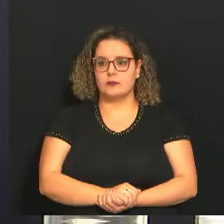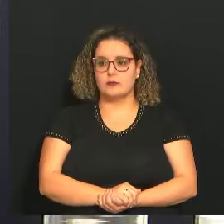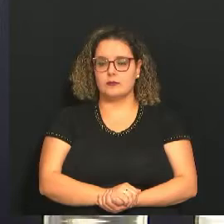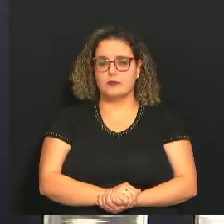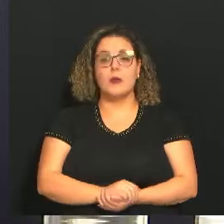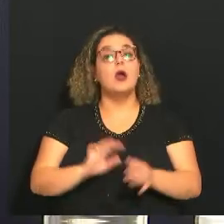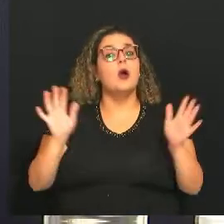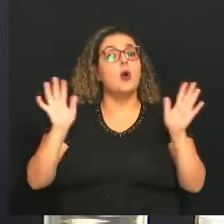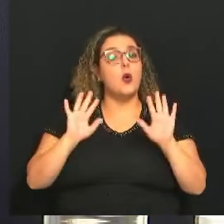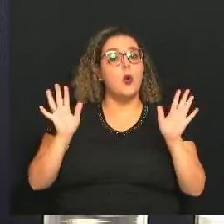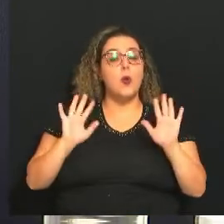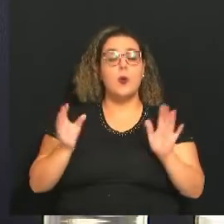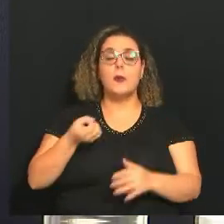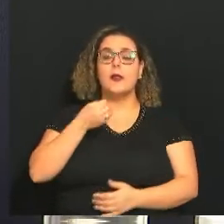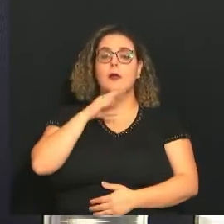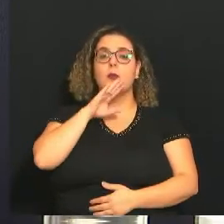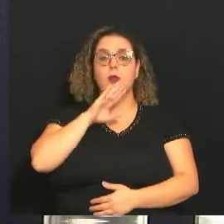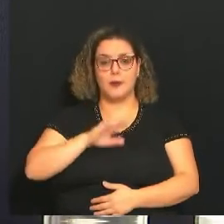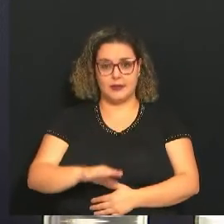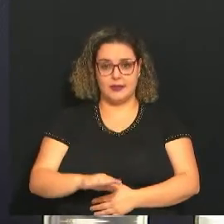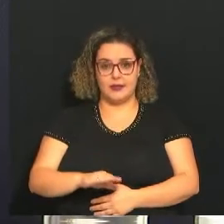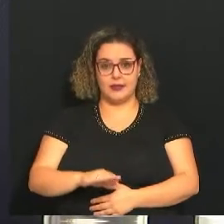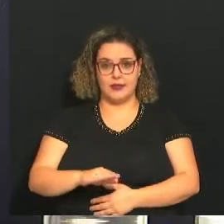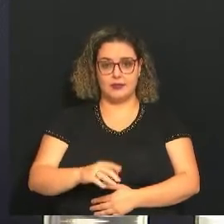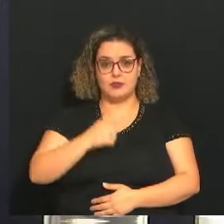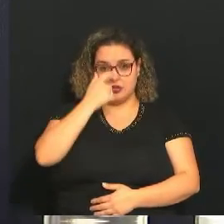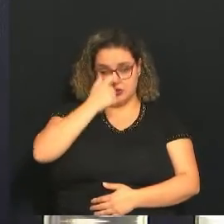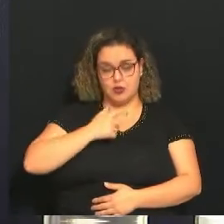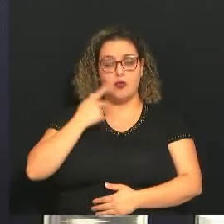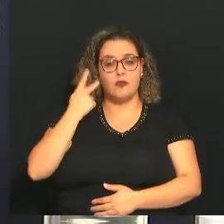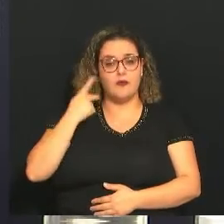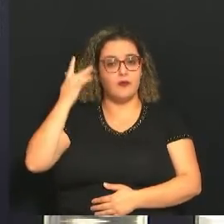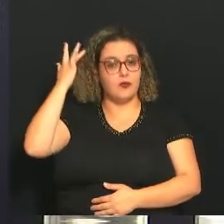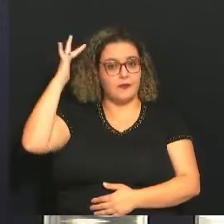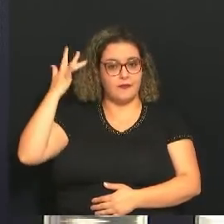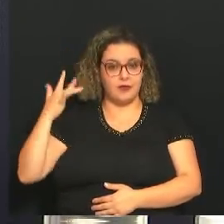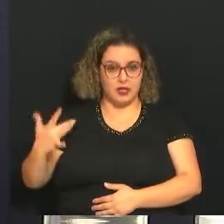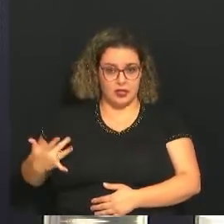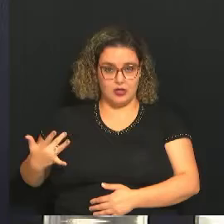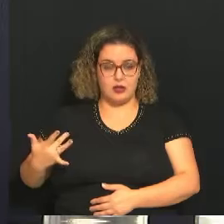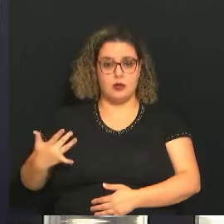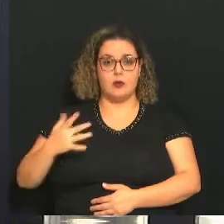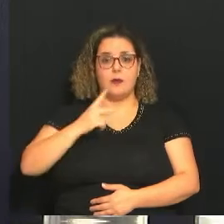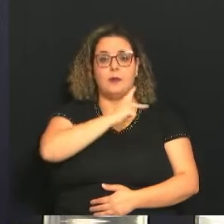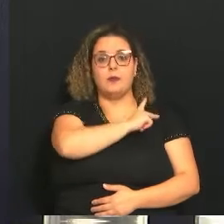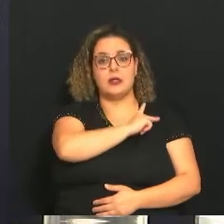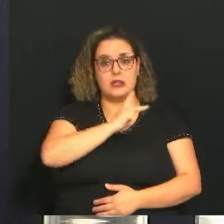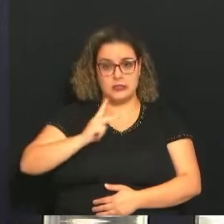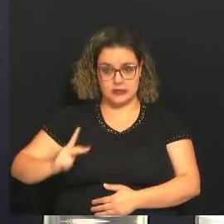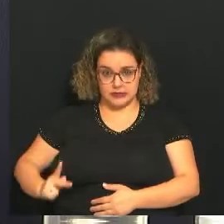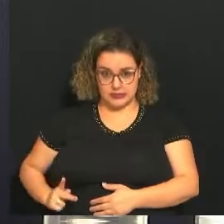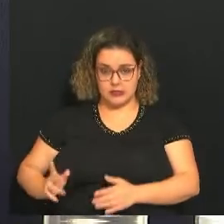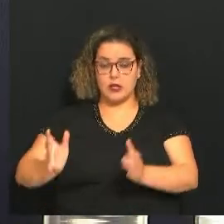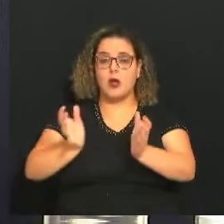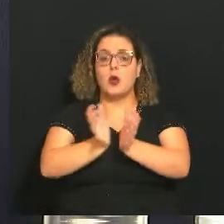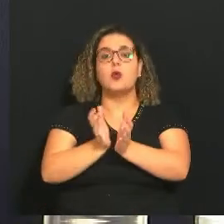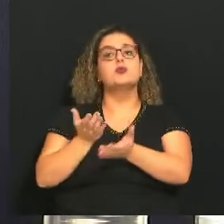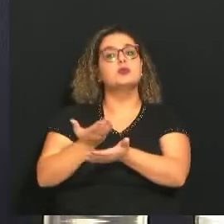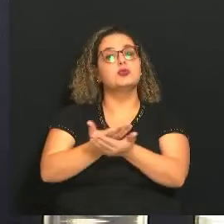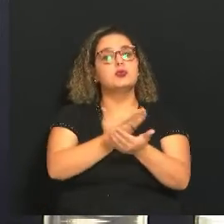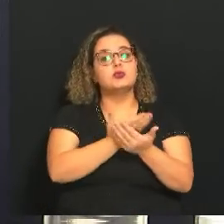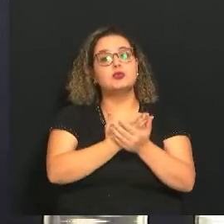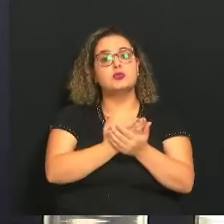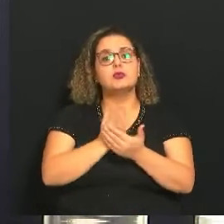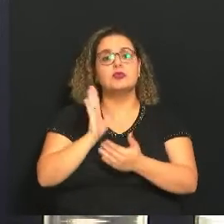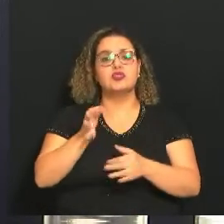Olá, boa tarde. Eu sou a vereadora Guida Calisto, sou presidenta dessa comissão de estudos que nós acabamos de